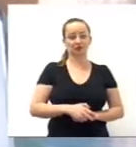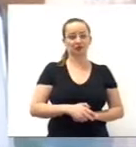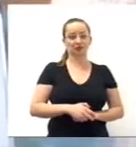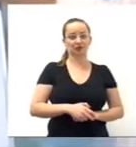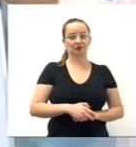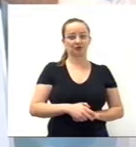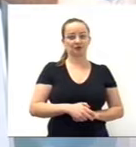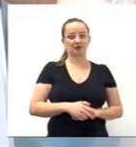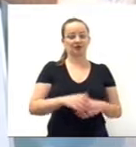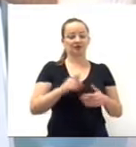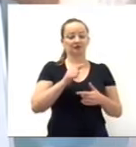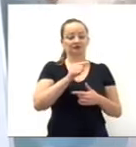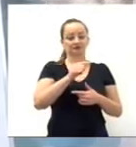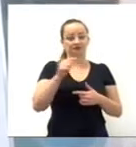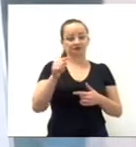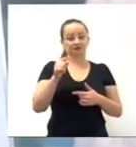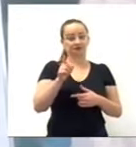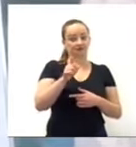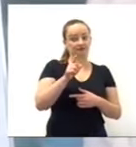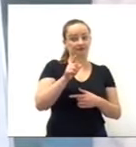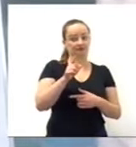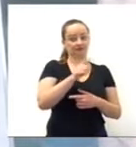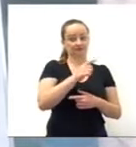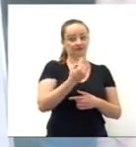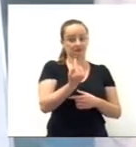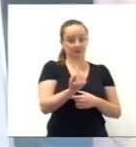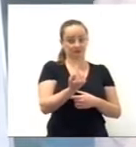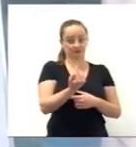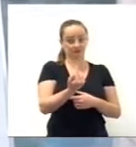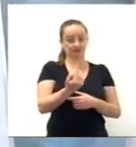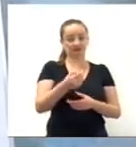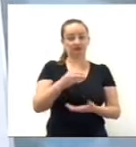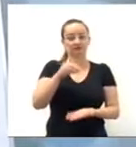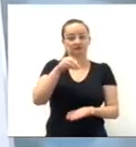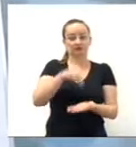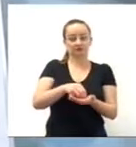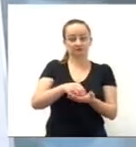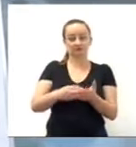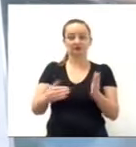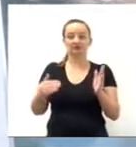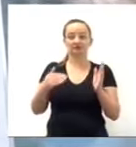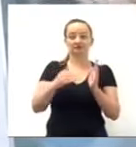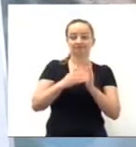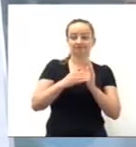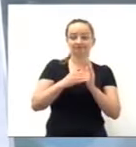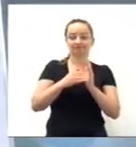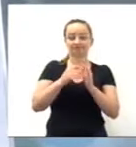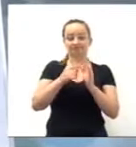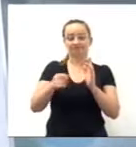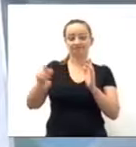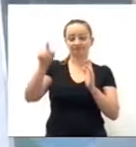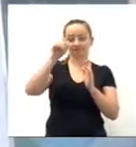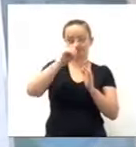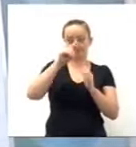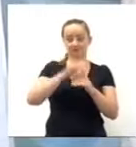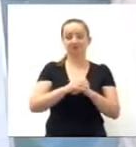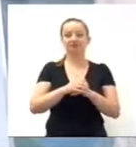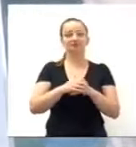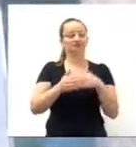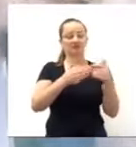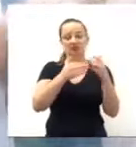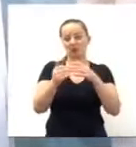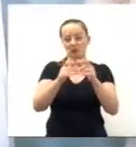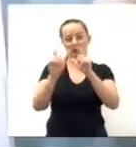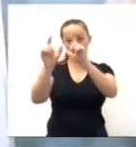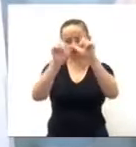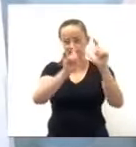raio 1. Então, a medida do centro até a circunferência, qualquer, né, do centro em qualquer lado